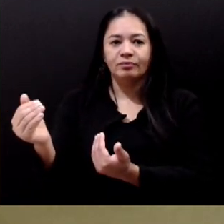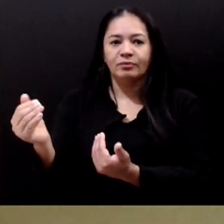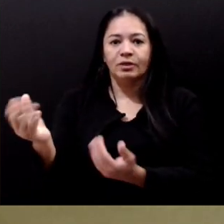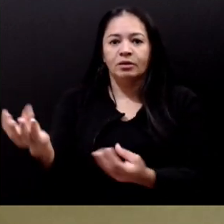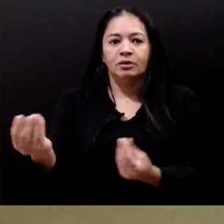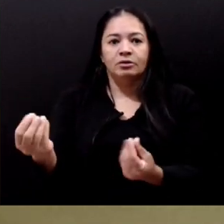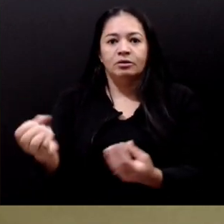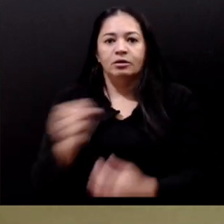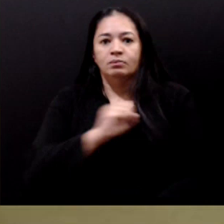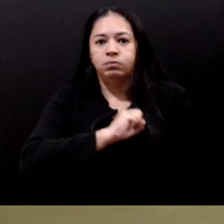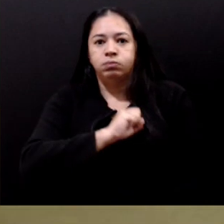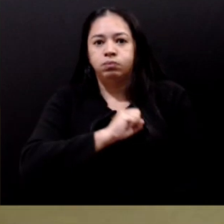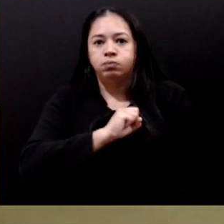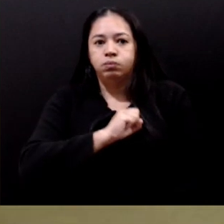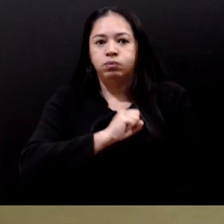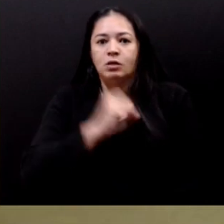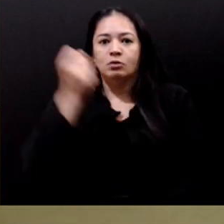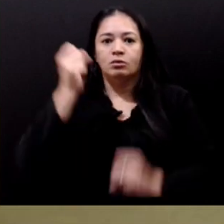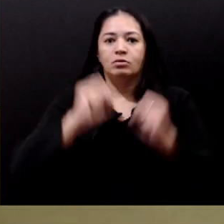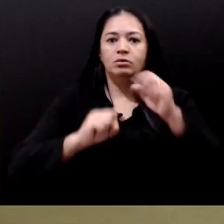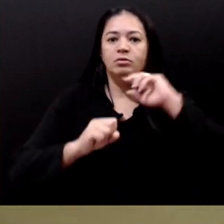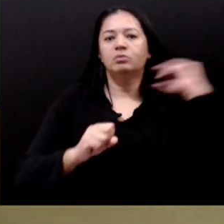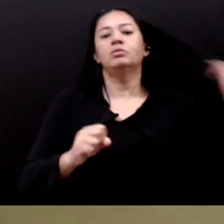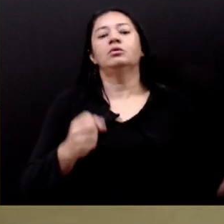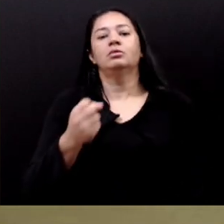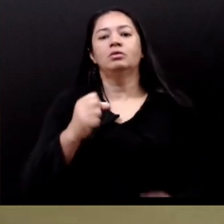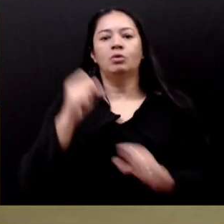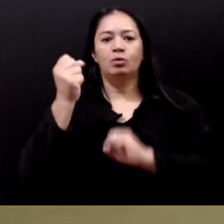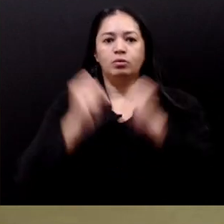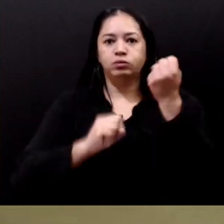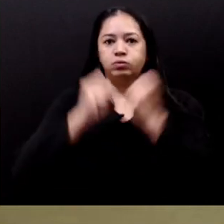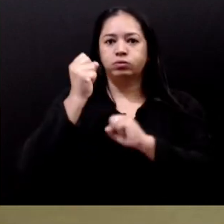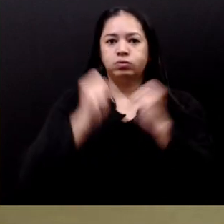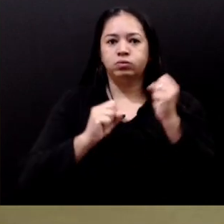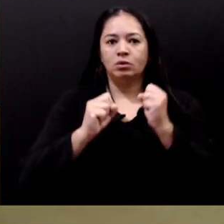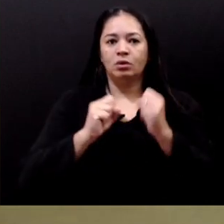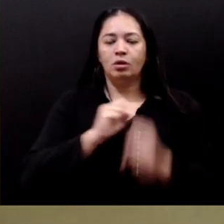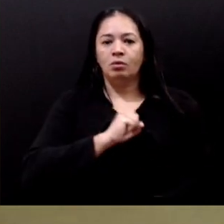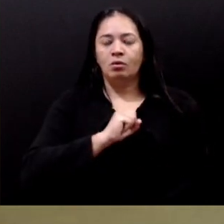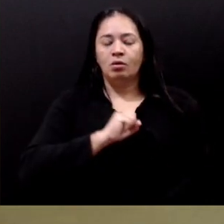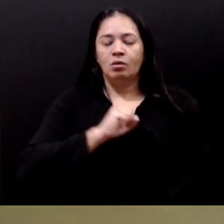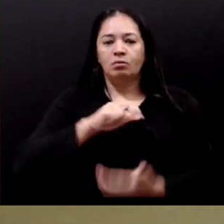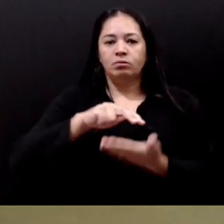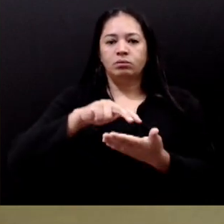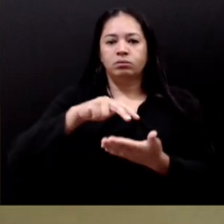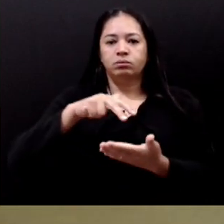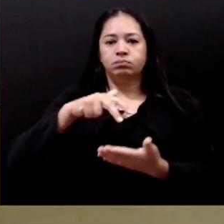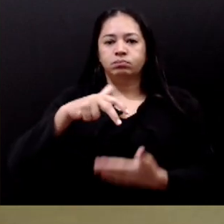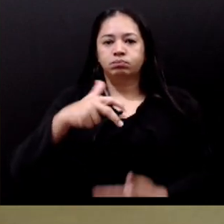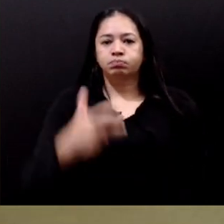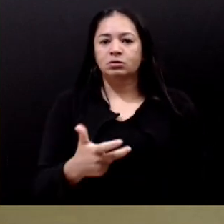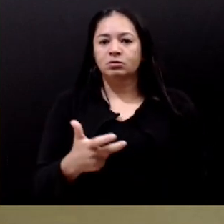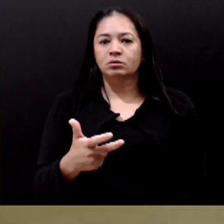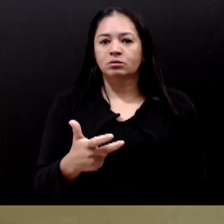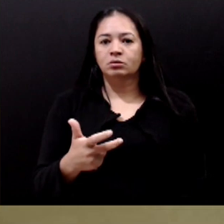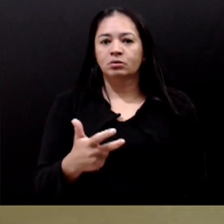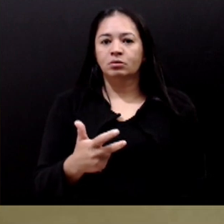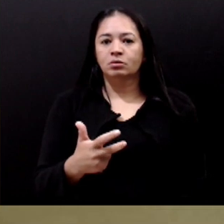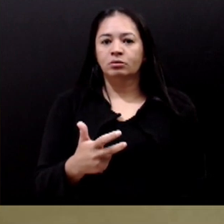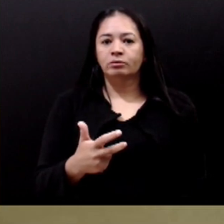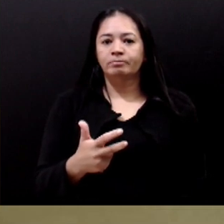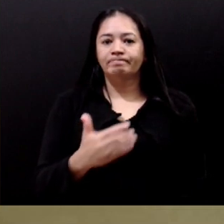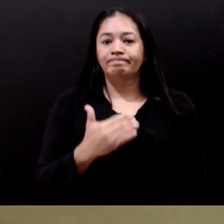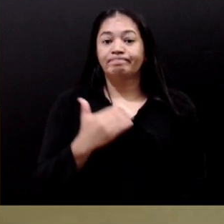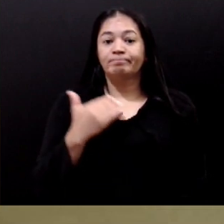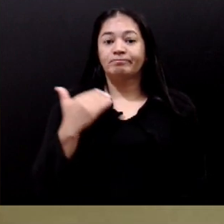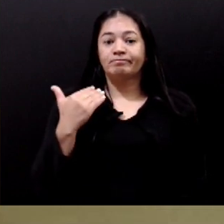fez o exercício na academia, Uhum. né, e de repente caiu e se foi. Então